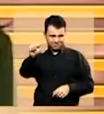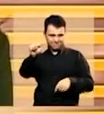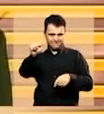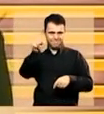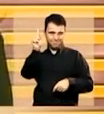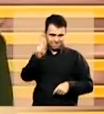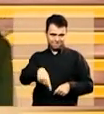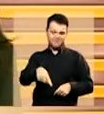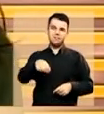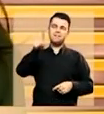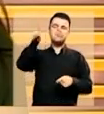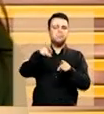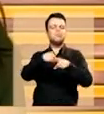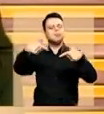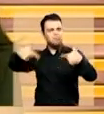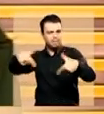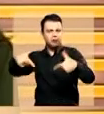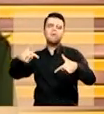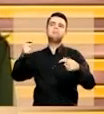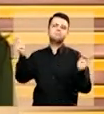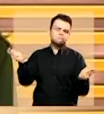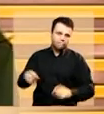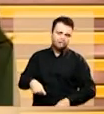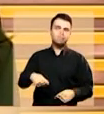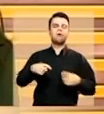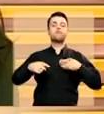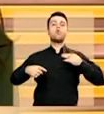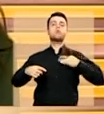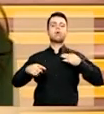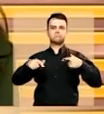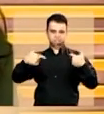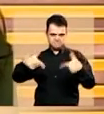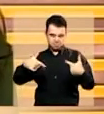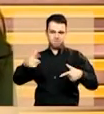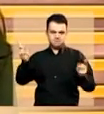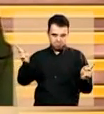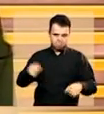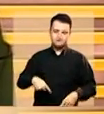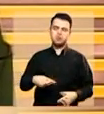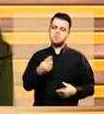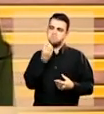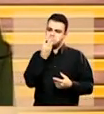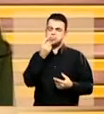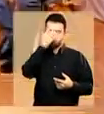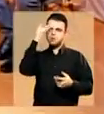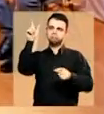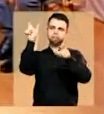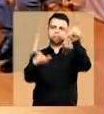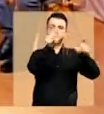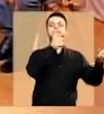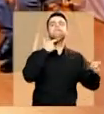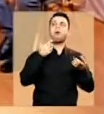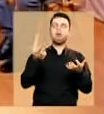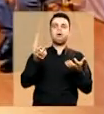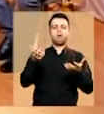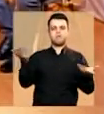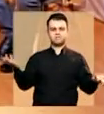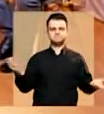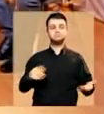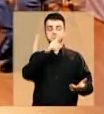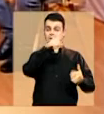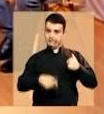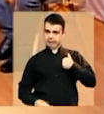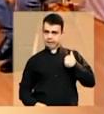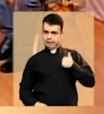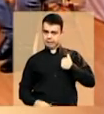porque tem o inglês com trabalho, né? Trabalhos voluntários, então faz com que o destino também cresça. Que fique mais... O Canadá, talvez